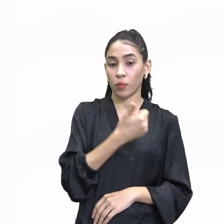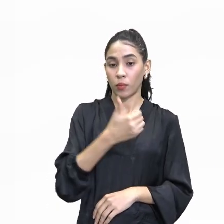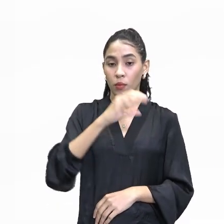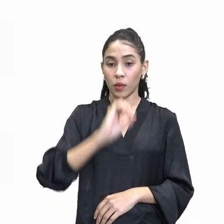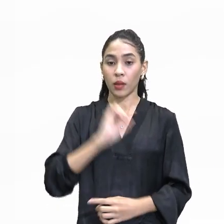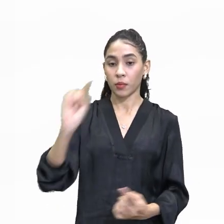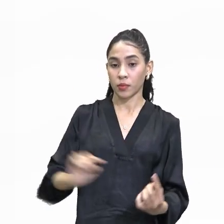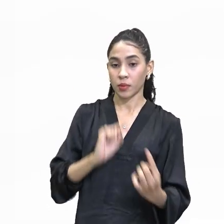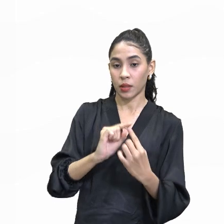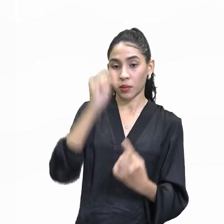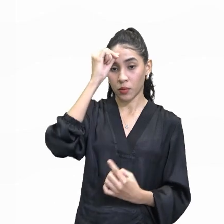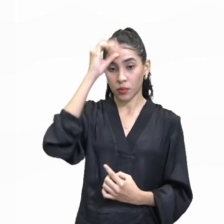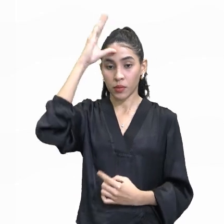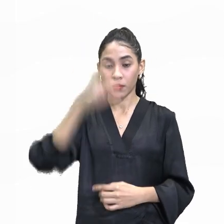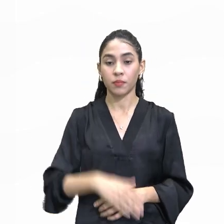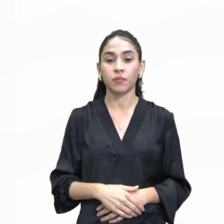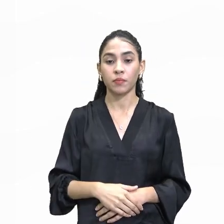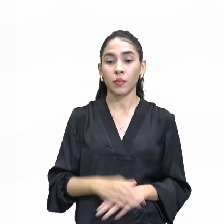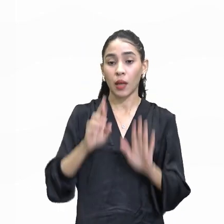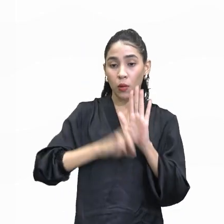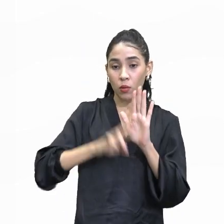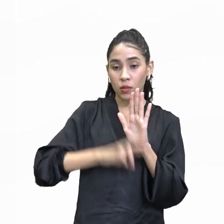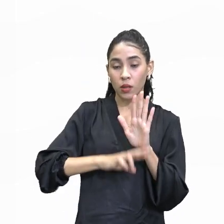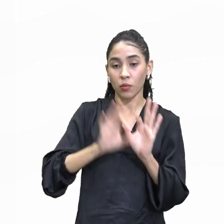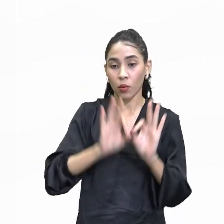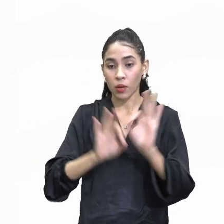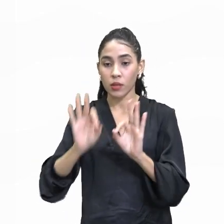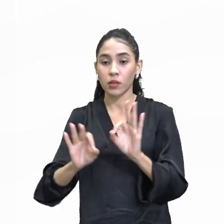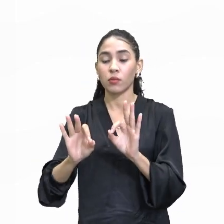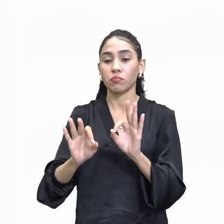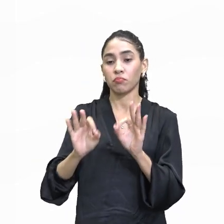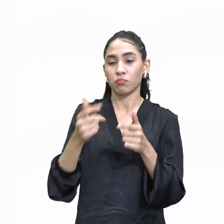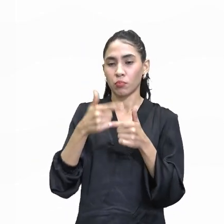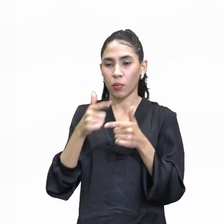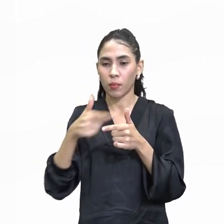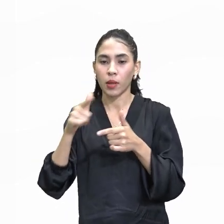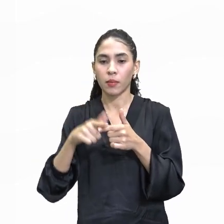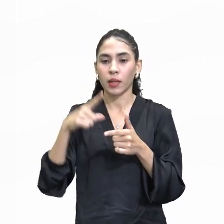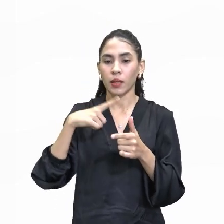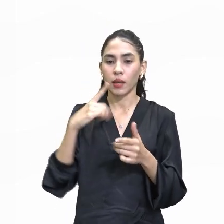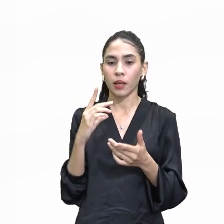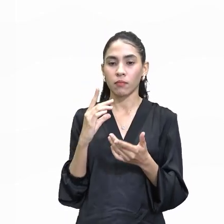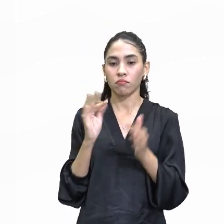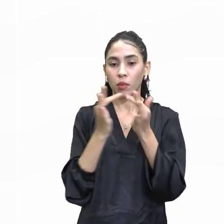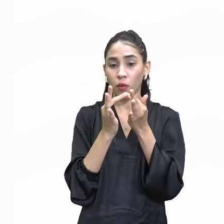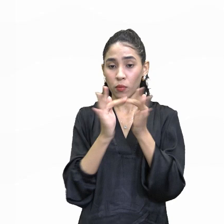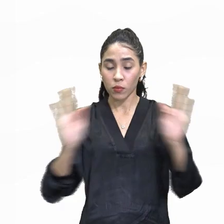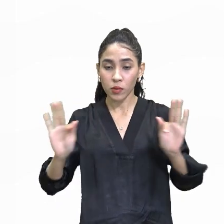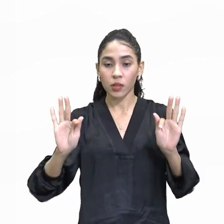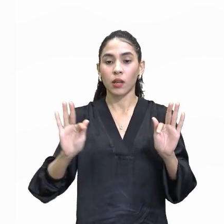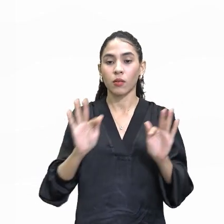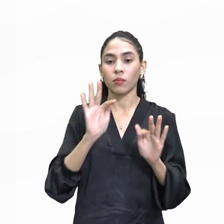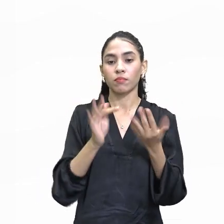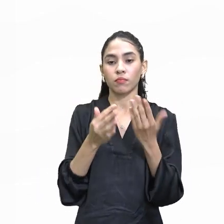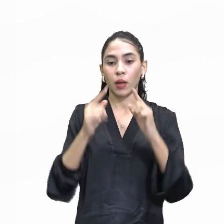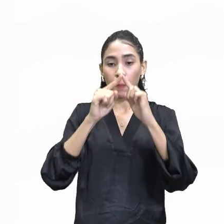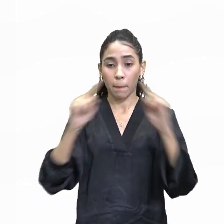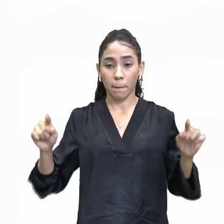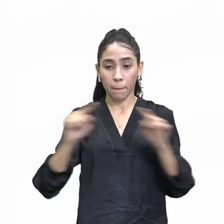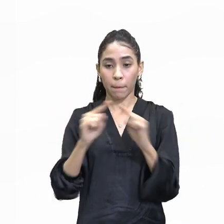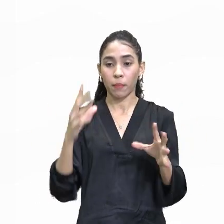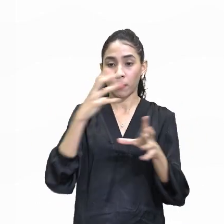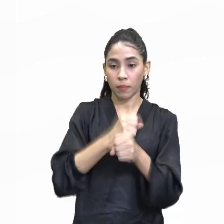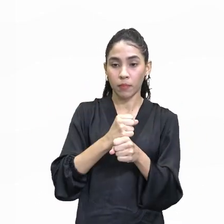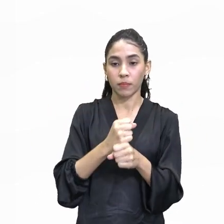10 tem como objeto de conhecimento resolução e elaboração de problemas que envolvem funções trigonométricas, no